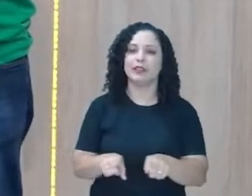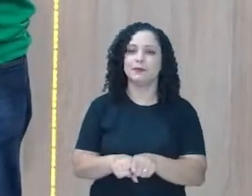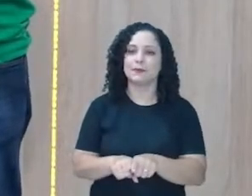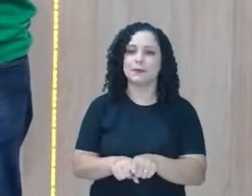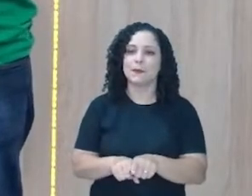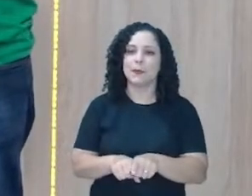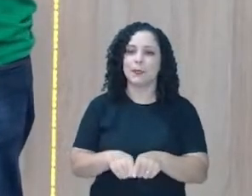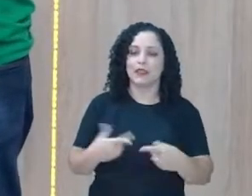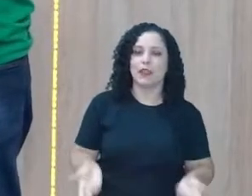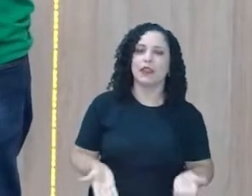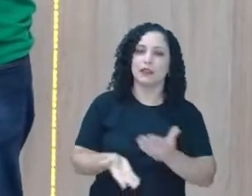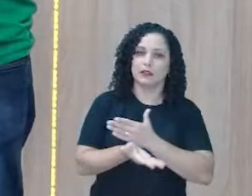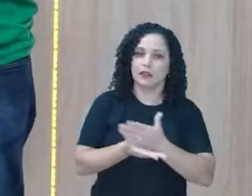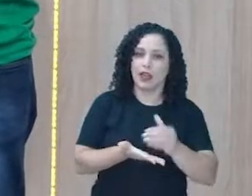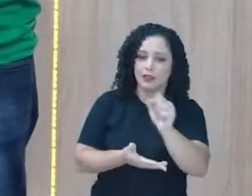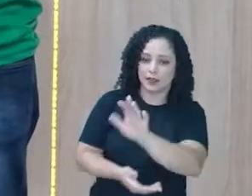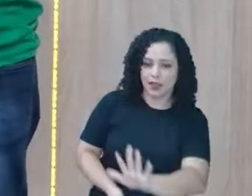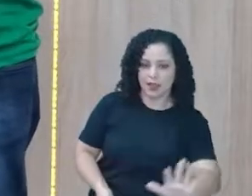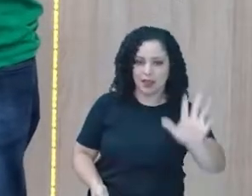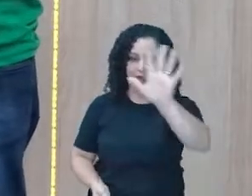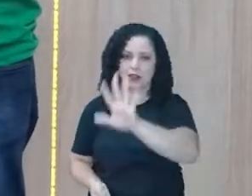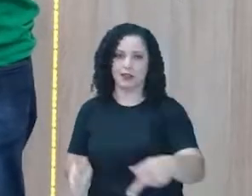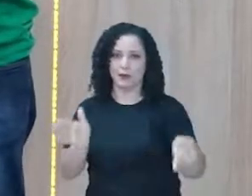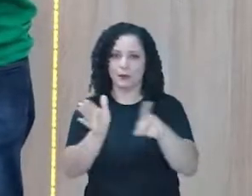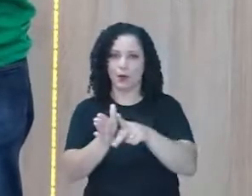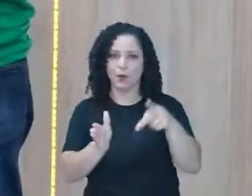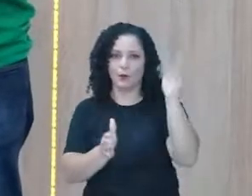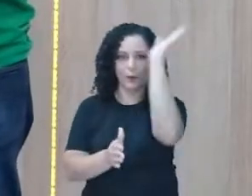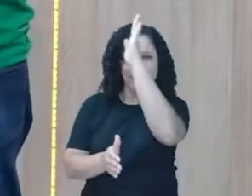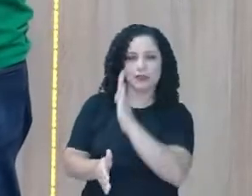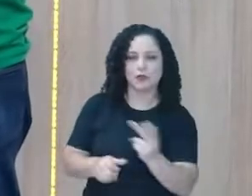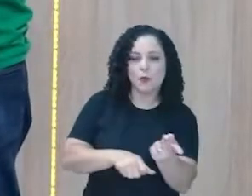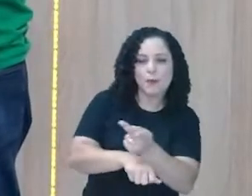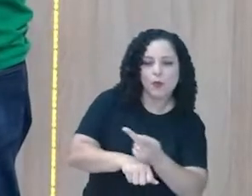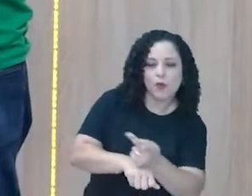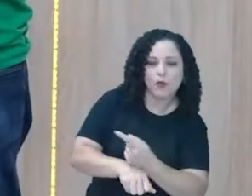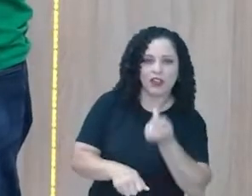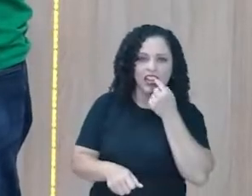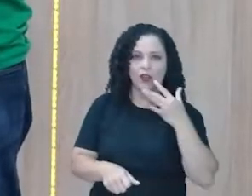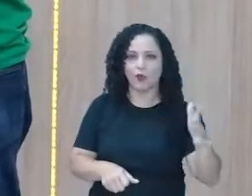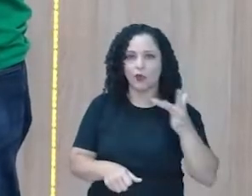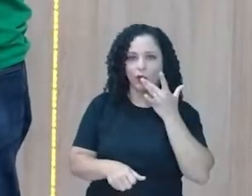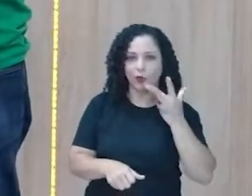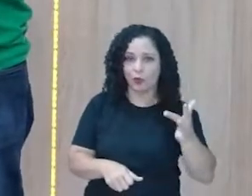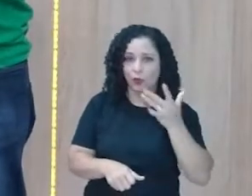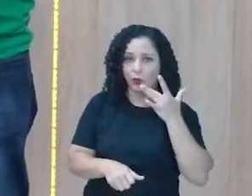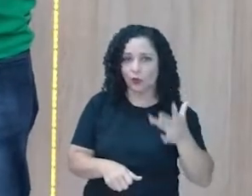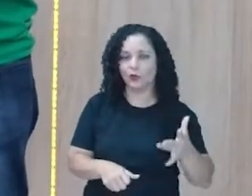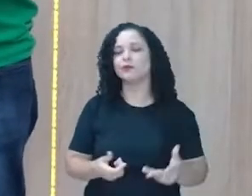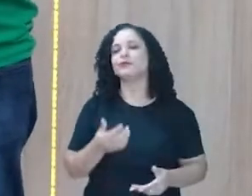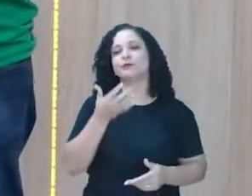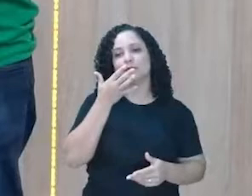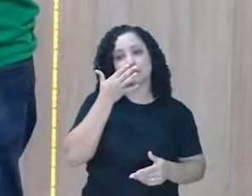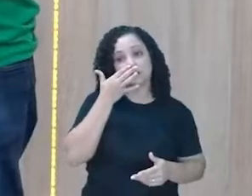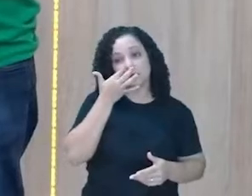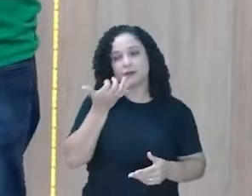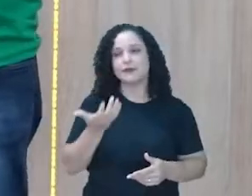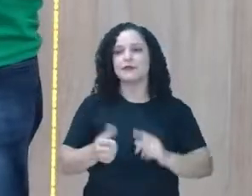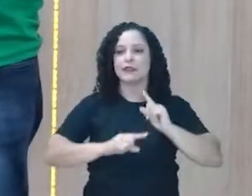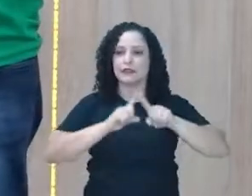a região centro-oeste do Brasil, também em busca de ouro, né? Os bandeirantes e tal, o Brasil ele vai ser